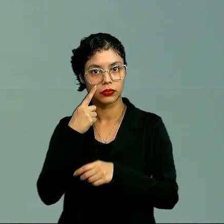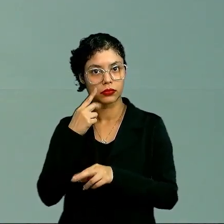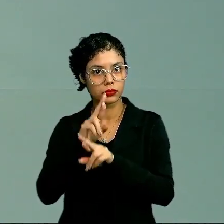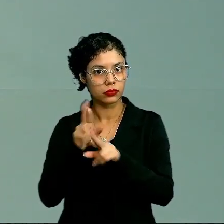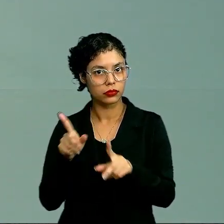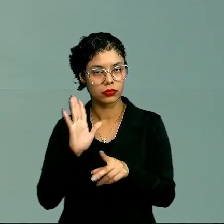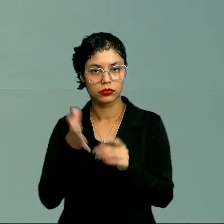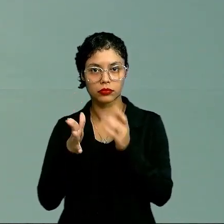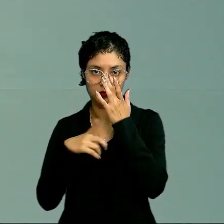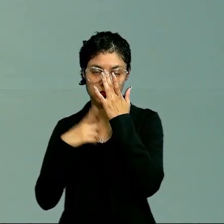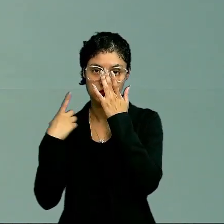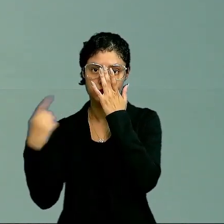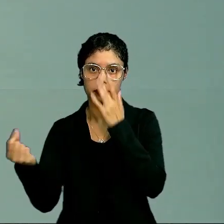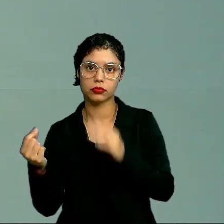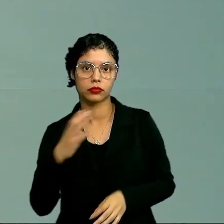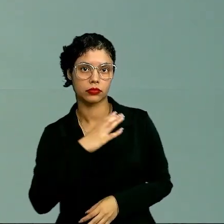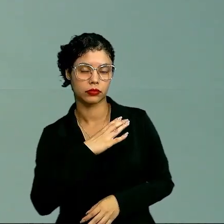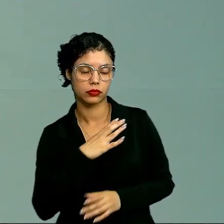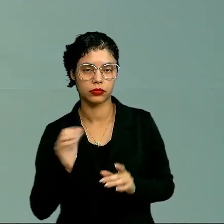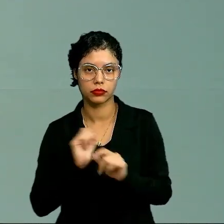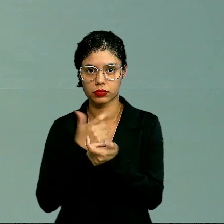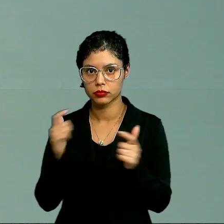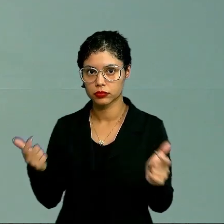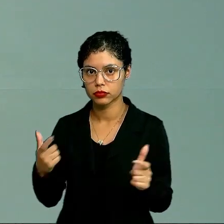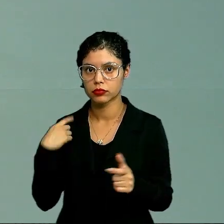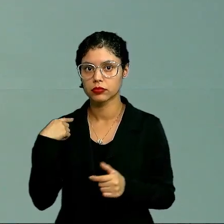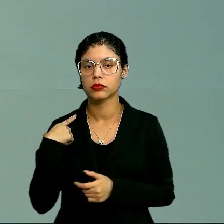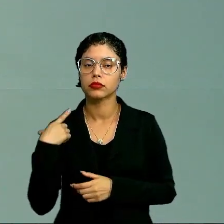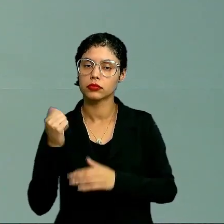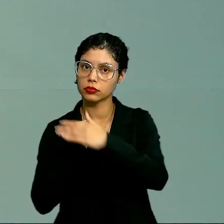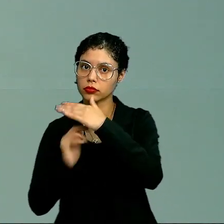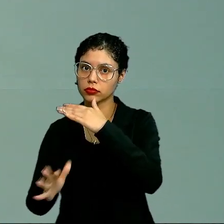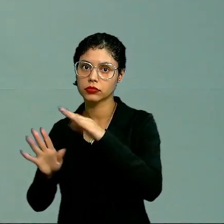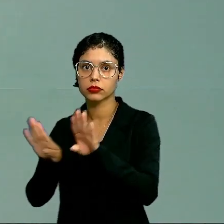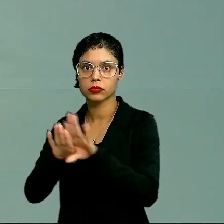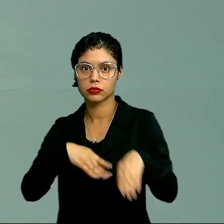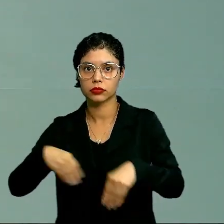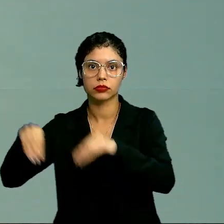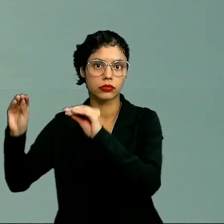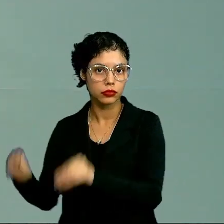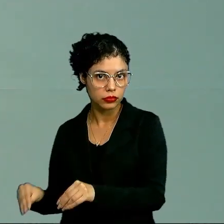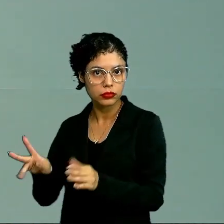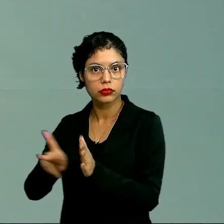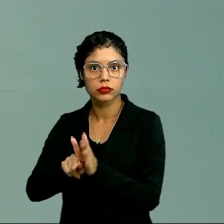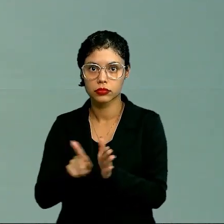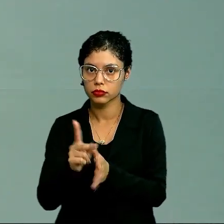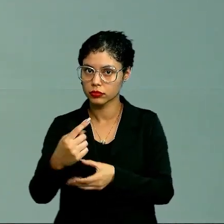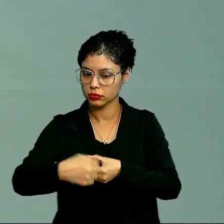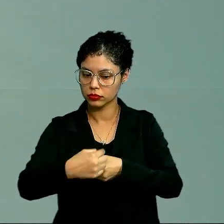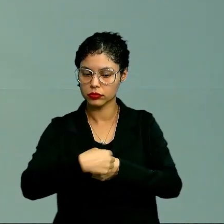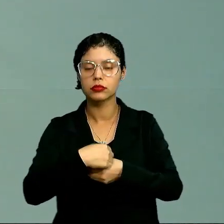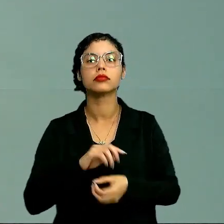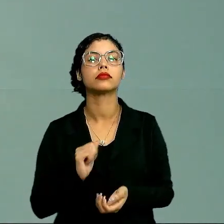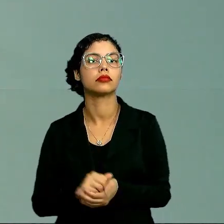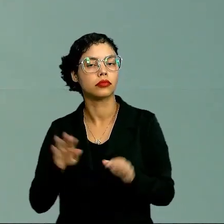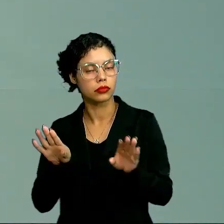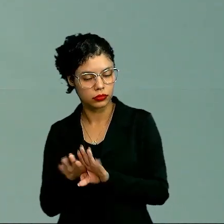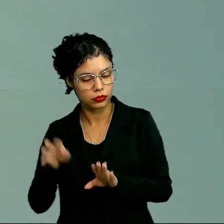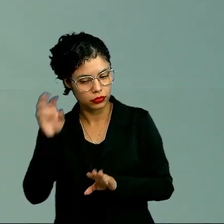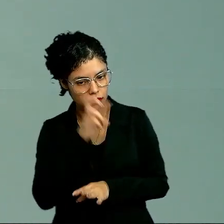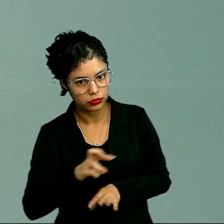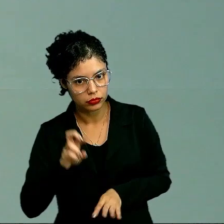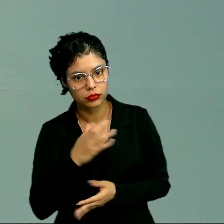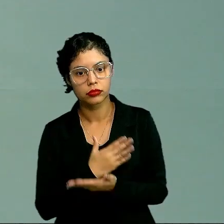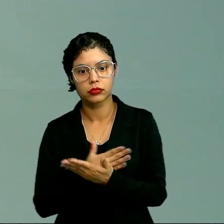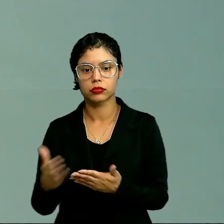porque já que eles saíram dos centros e migraram para os municípios, é necessário que o Estado se volte para os municípios também e a